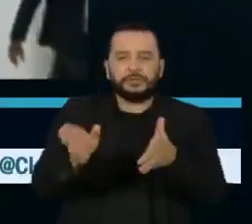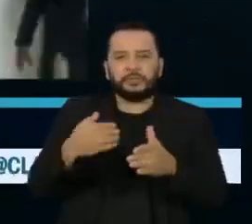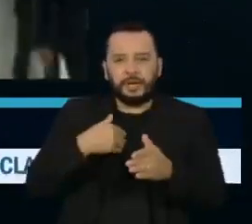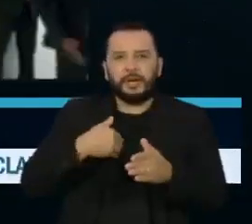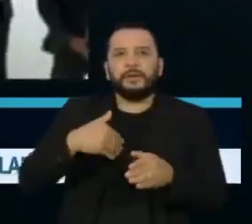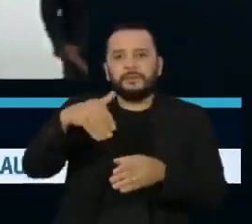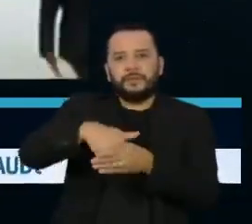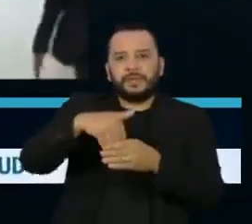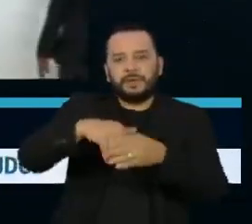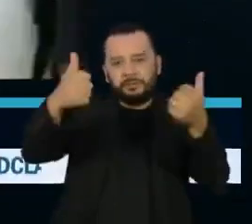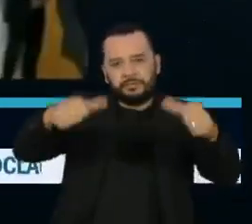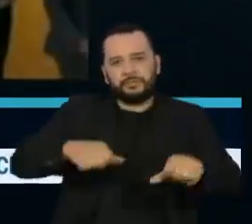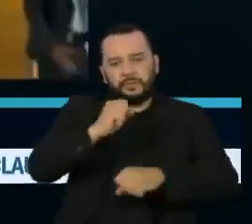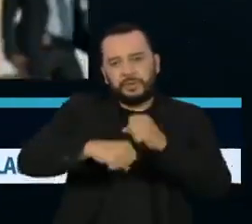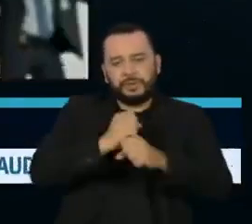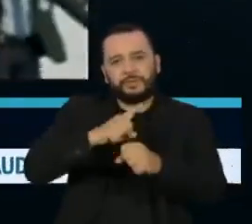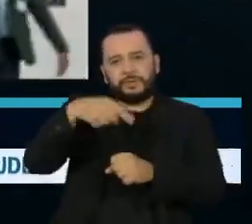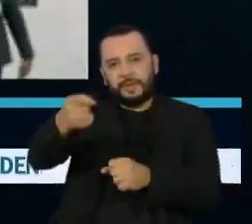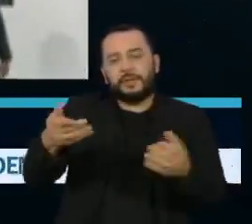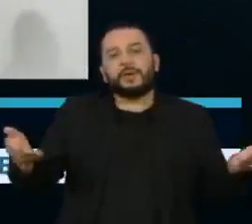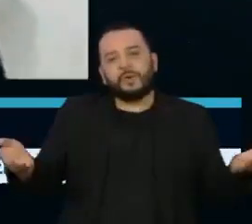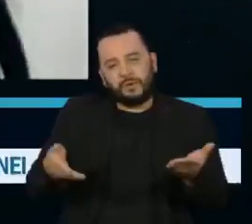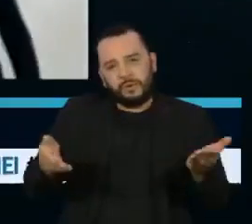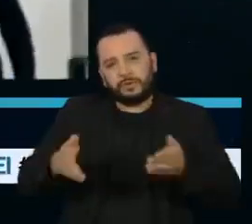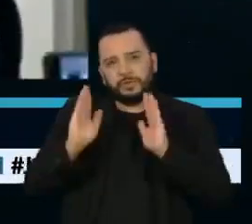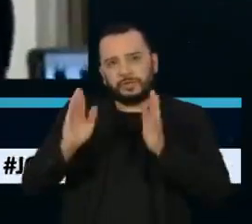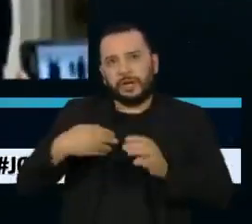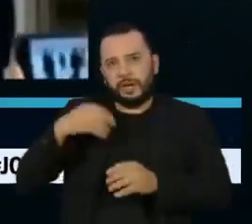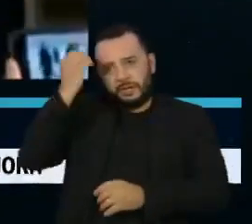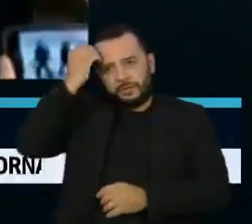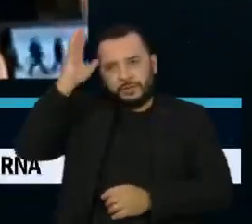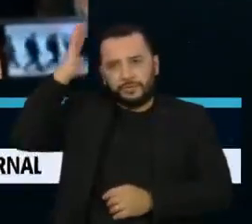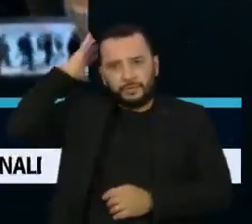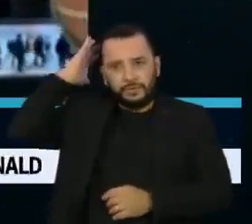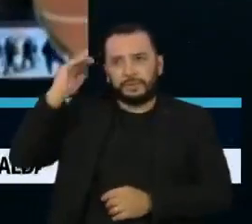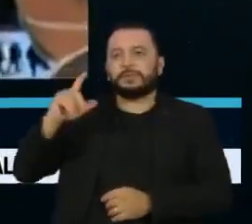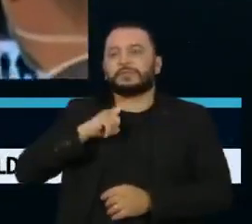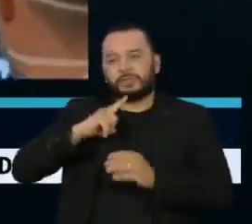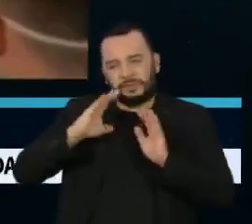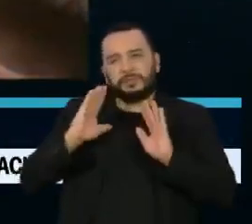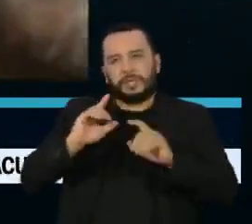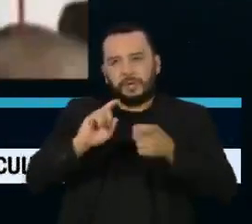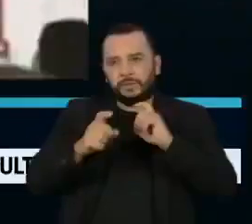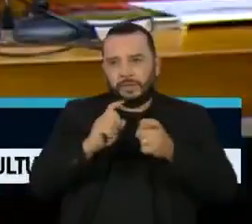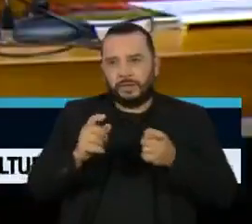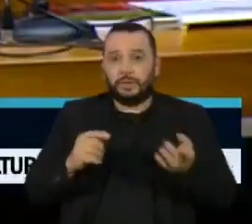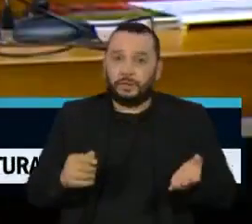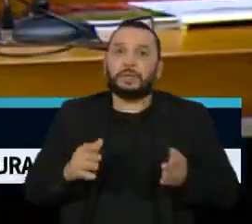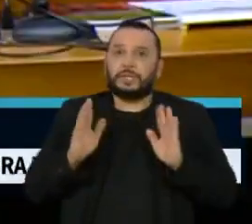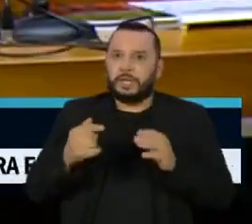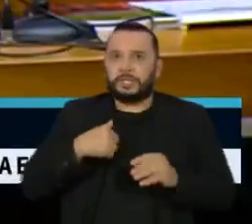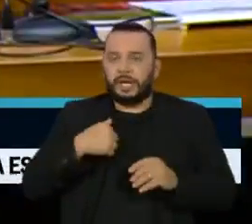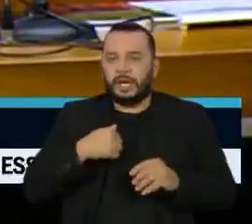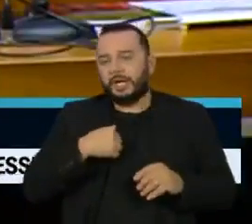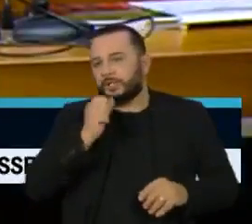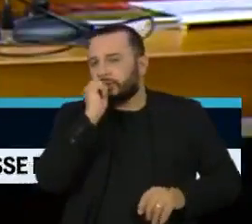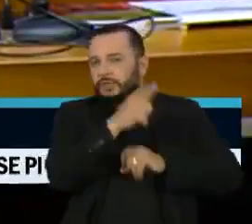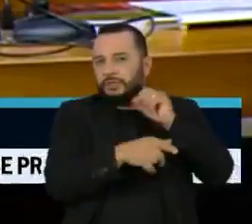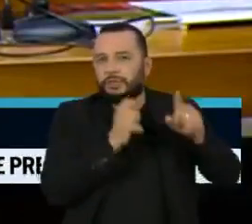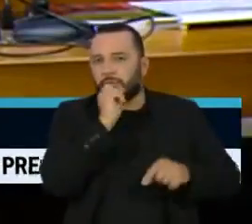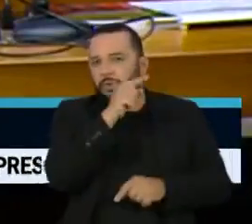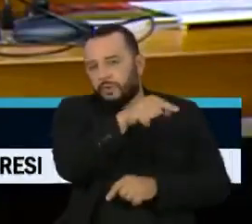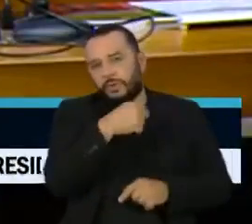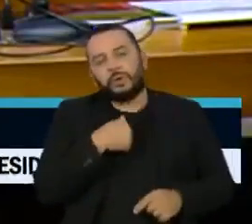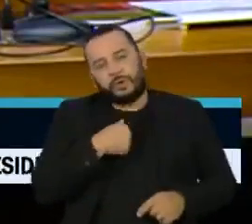com o presidente do Supremo Tribunal Federal, Luiz Fux, que pediu a reunião. Nos últimos dias, Bolsonaro xingou o ministro do STF, Luiz